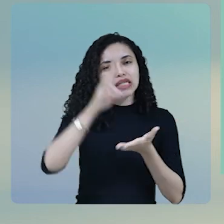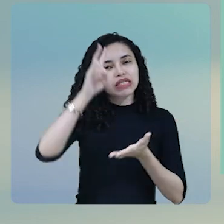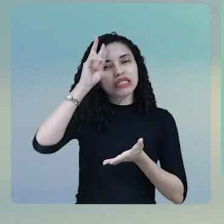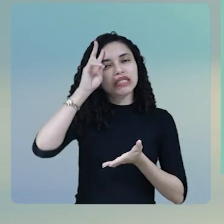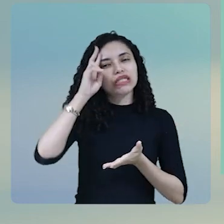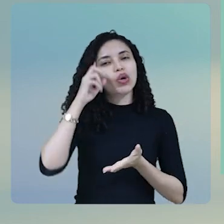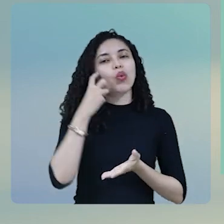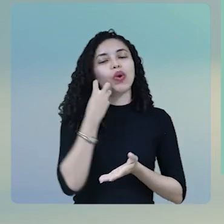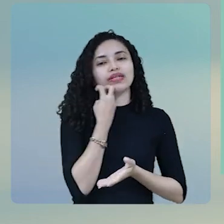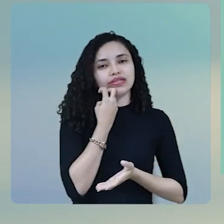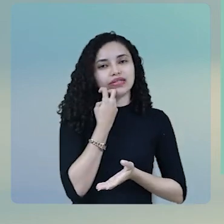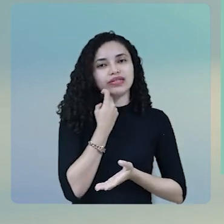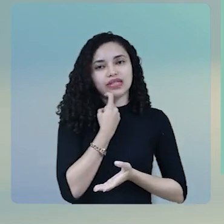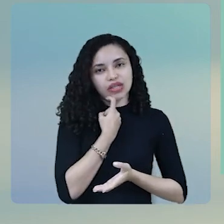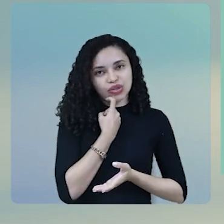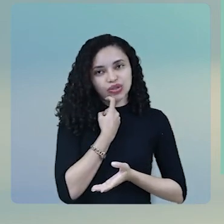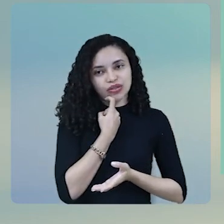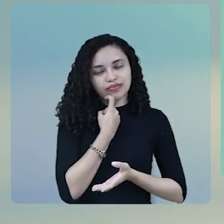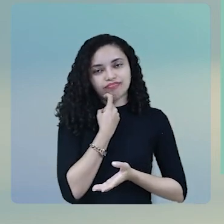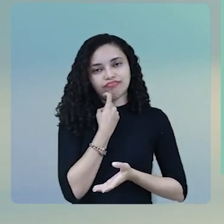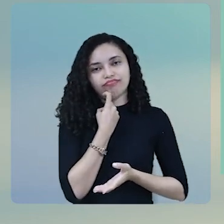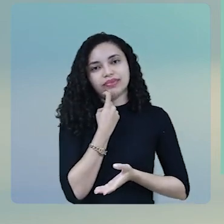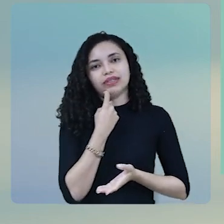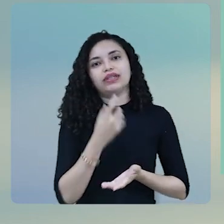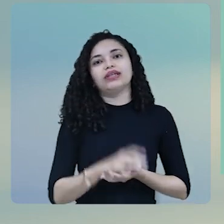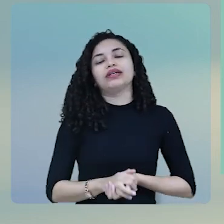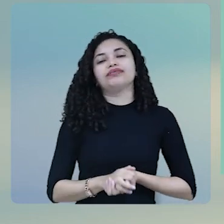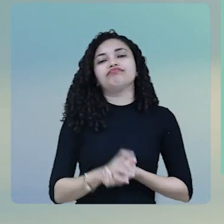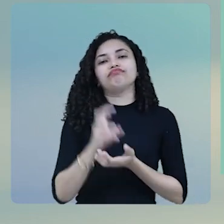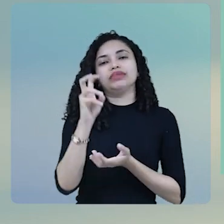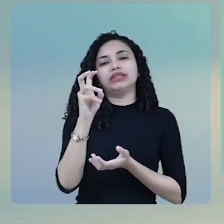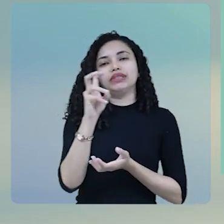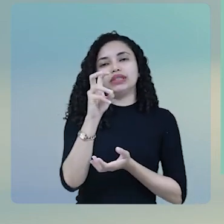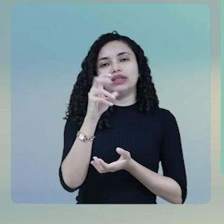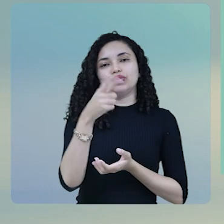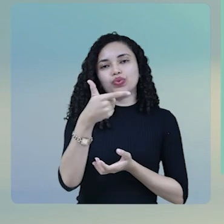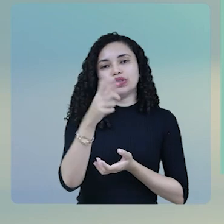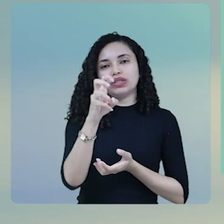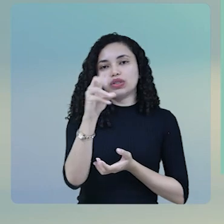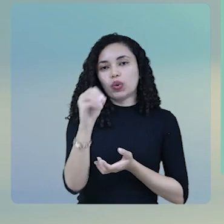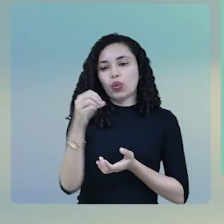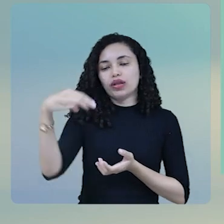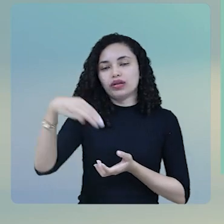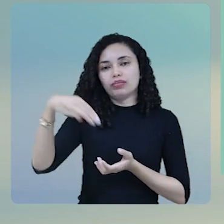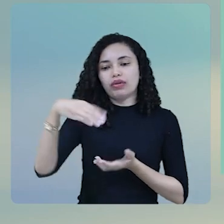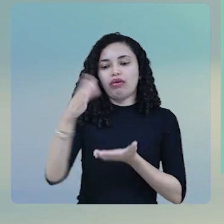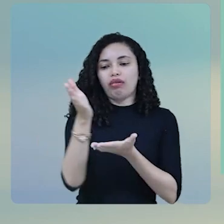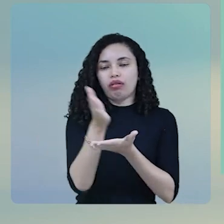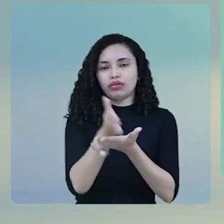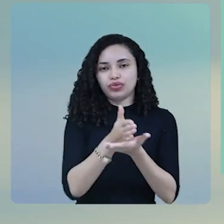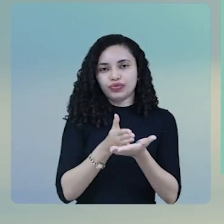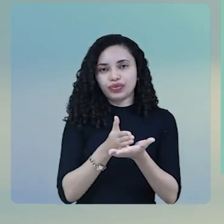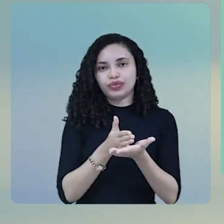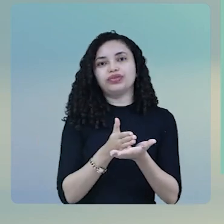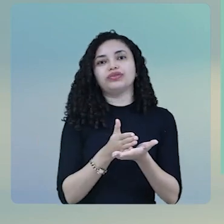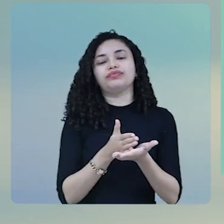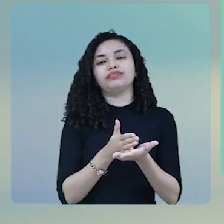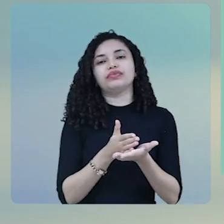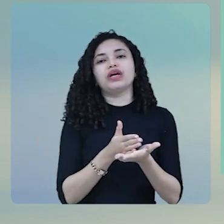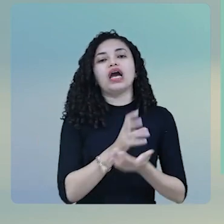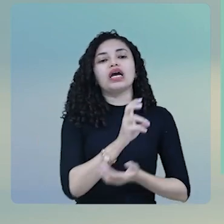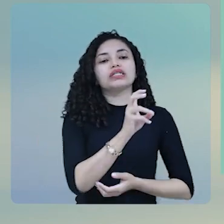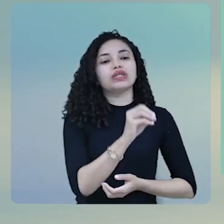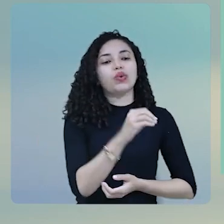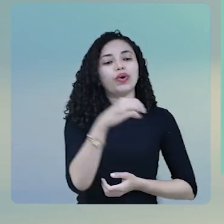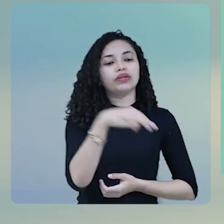E se eu for dividir isso de segunda a sexta apenas? Eu vou tirar o final de semana. Vou colocar só de segunda a sexta, tá?